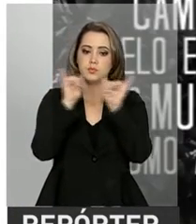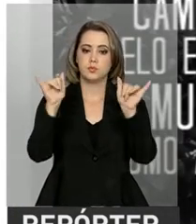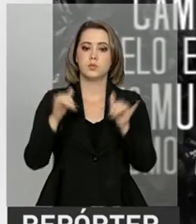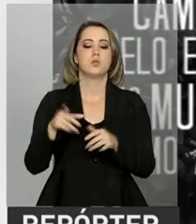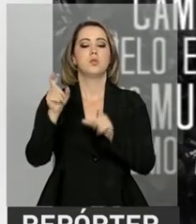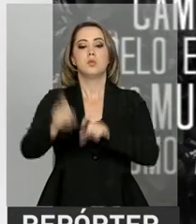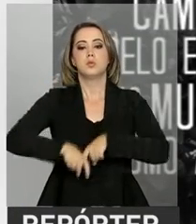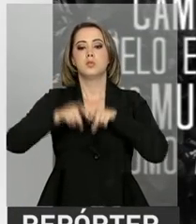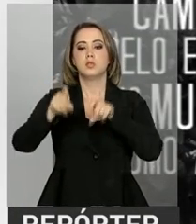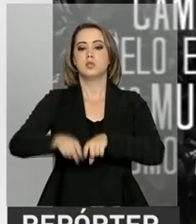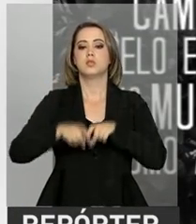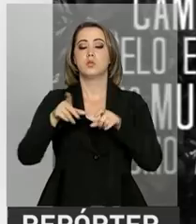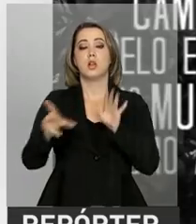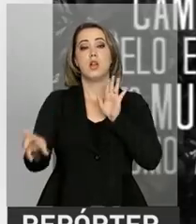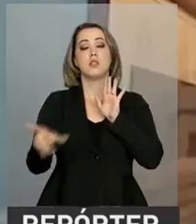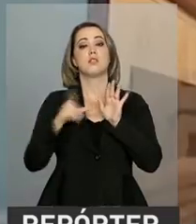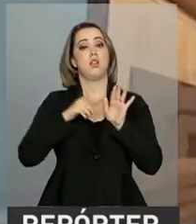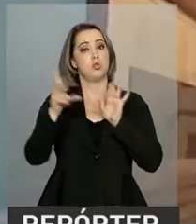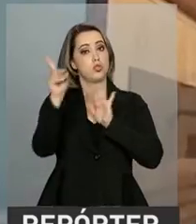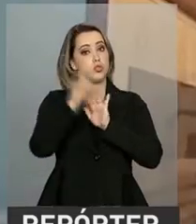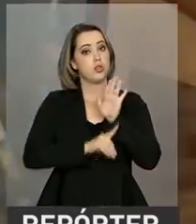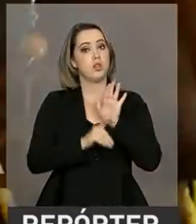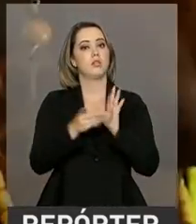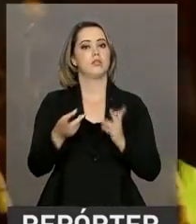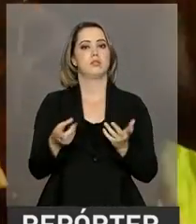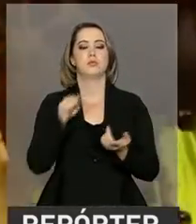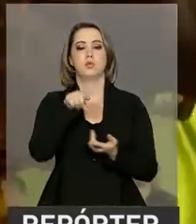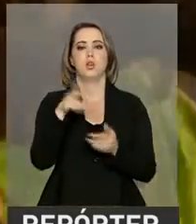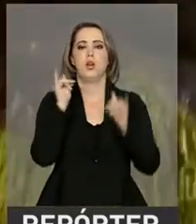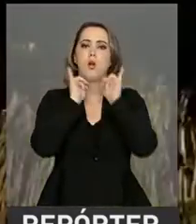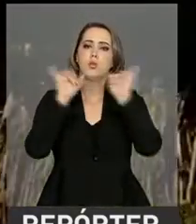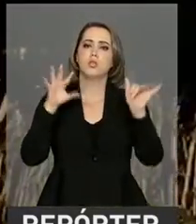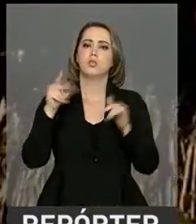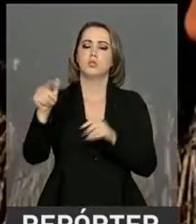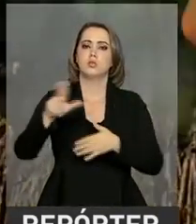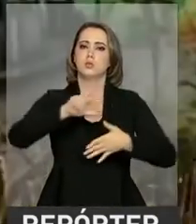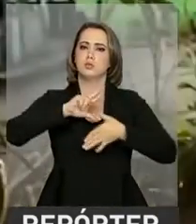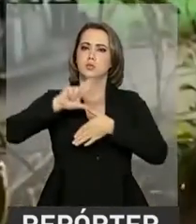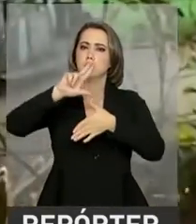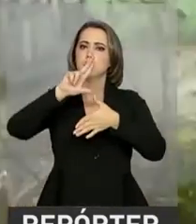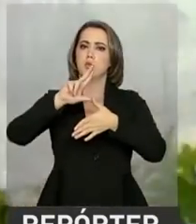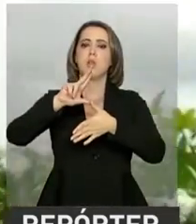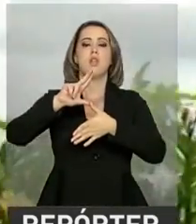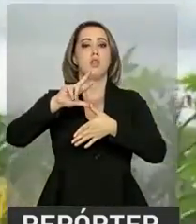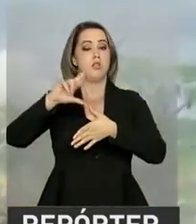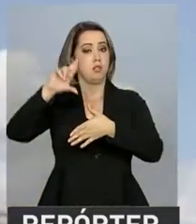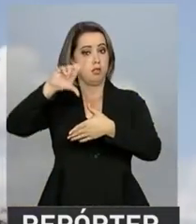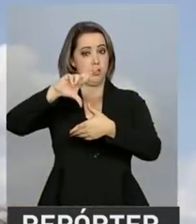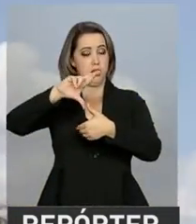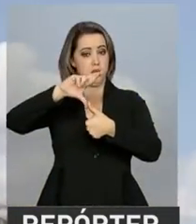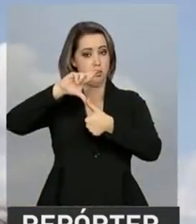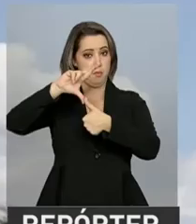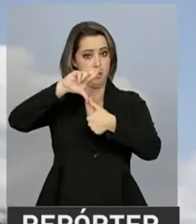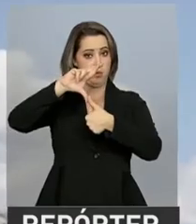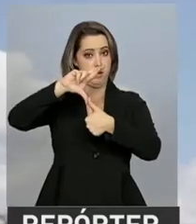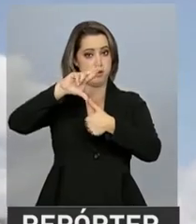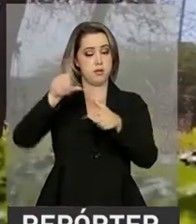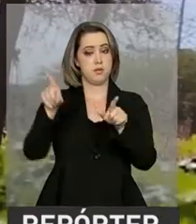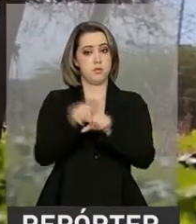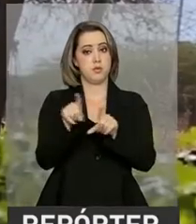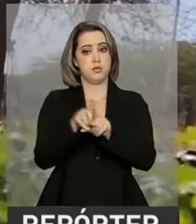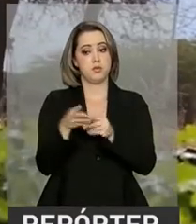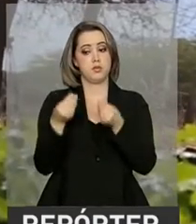rurais mulheres com direito a campanha acontece em toda a américa latina e caribe e tem como objetivo garantir